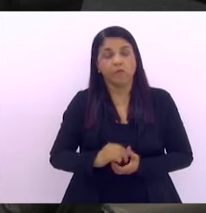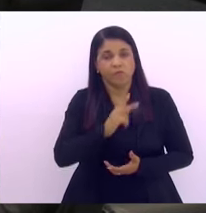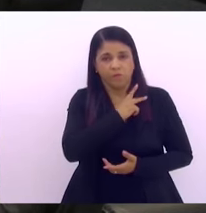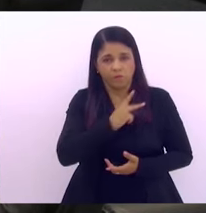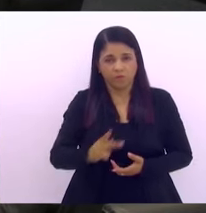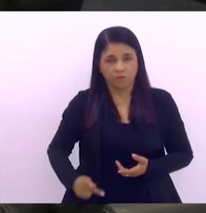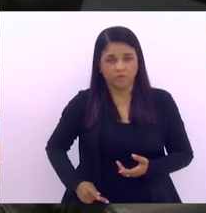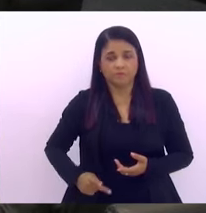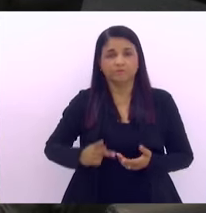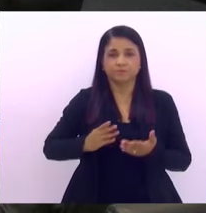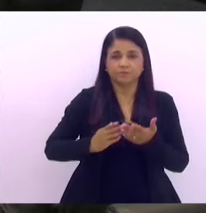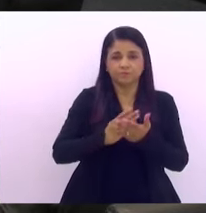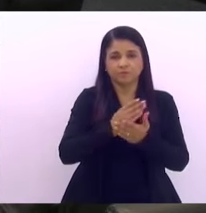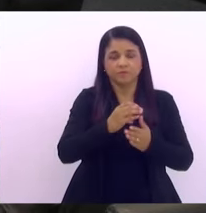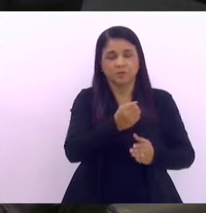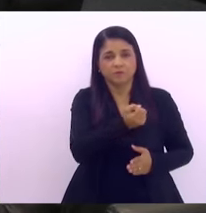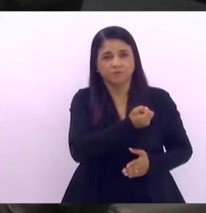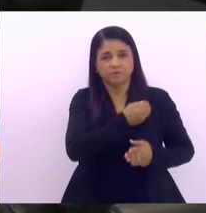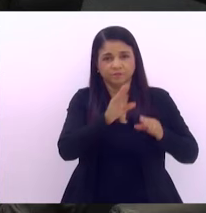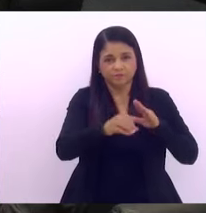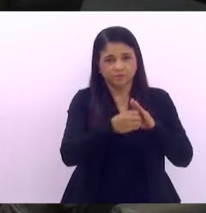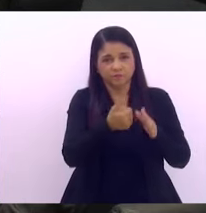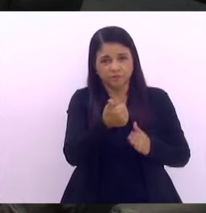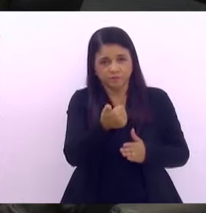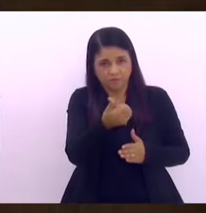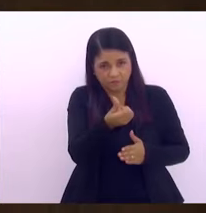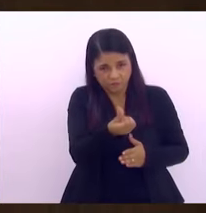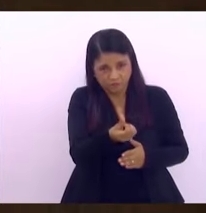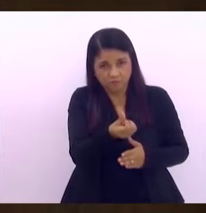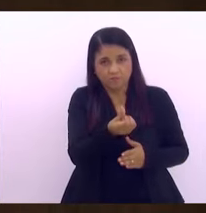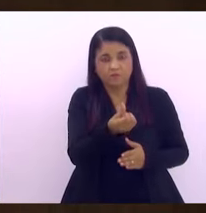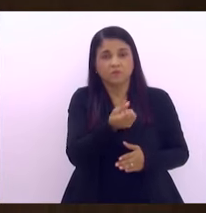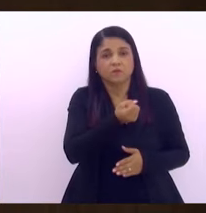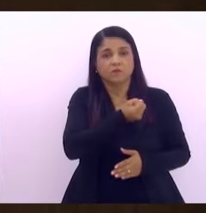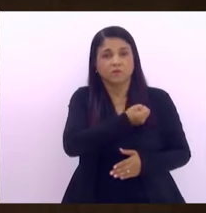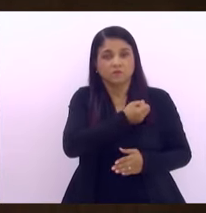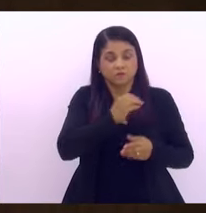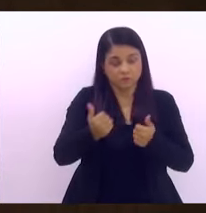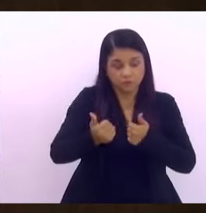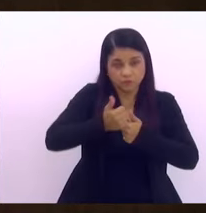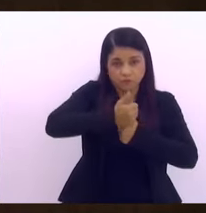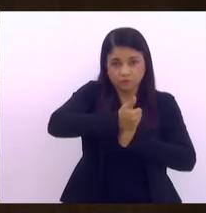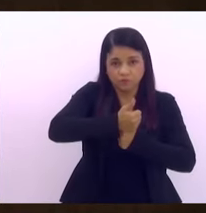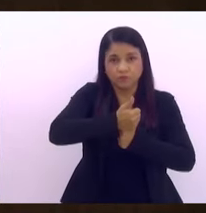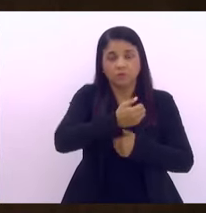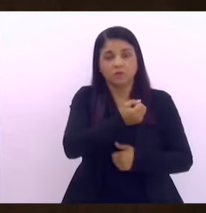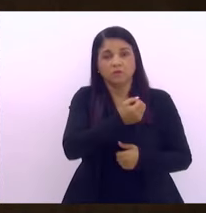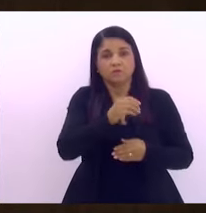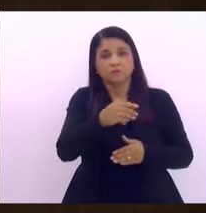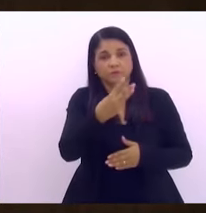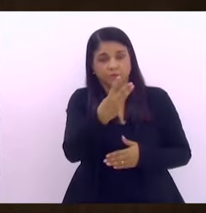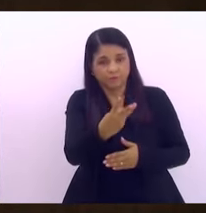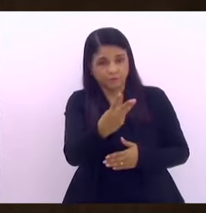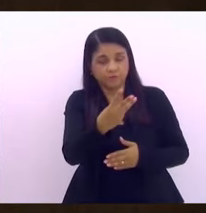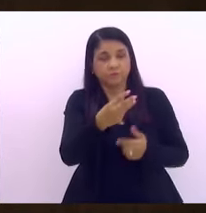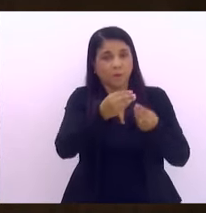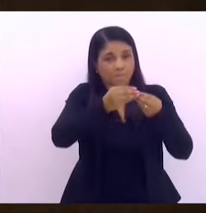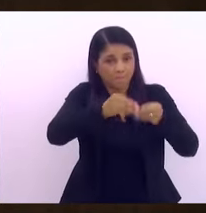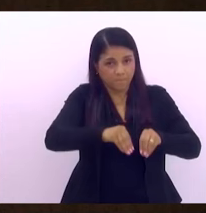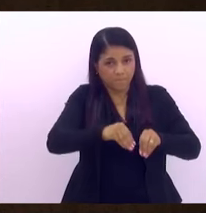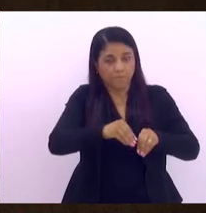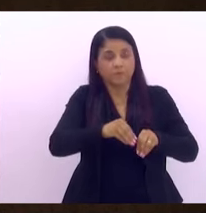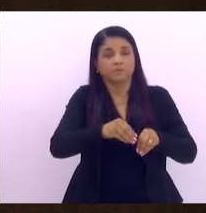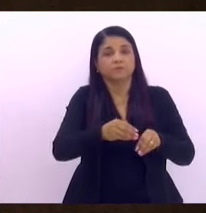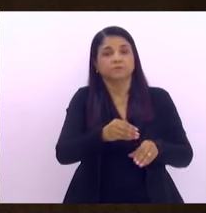Presidente, favorável à emenda número 16, favorável com subemenda à emenda número 3, prejudicadas